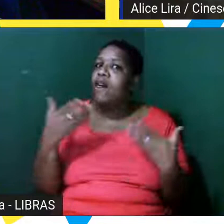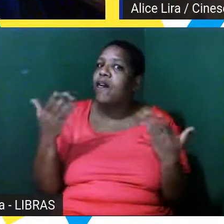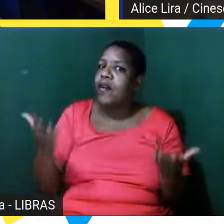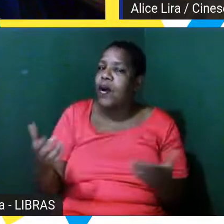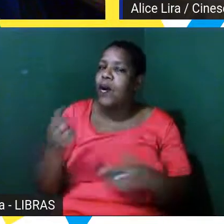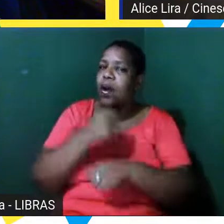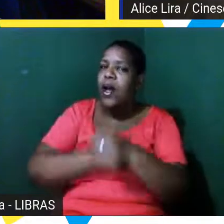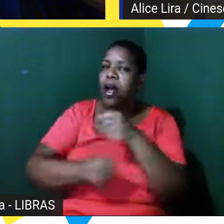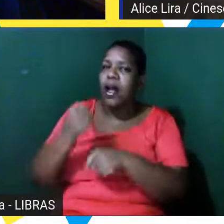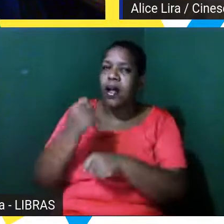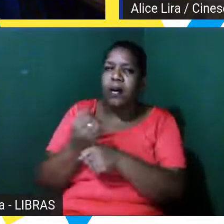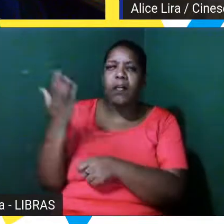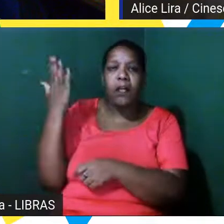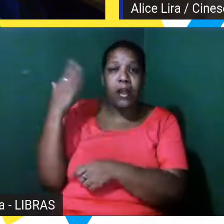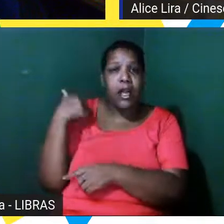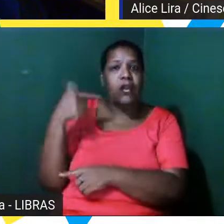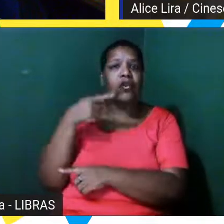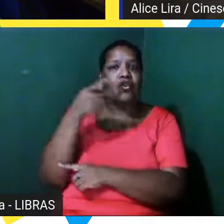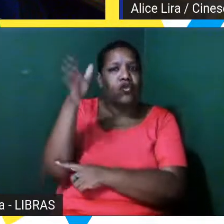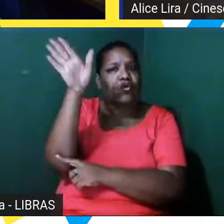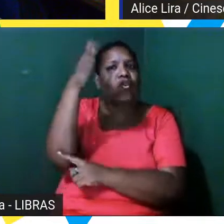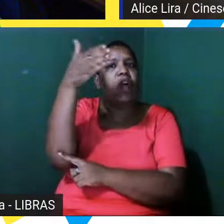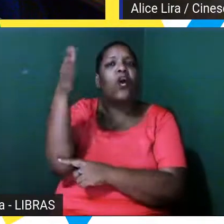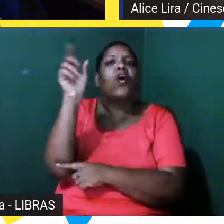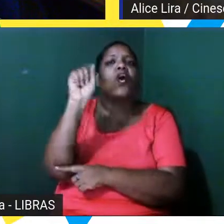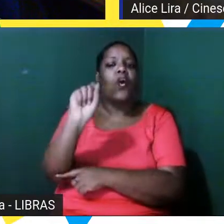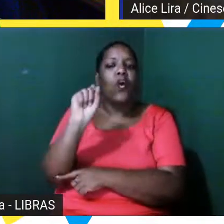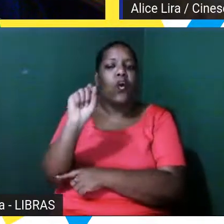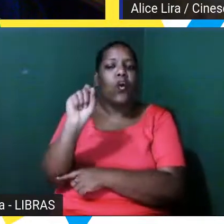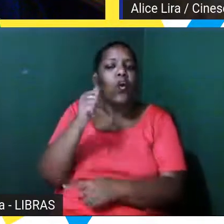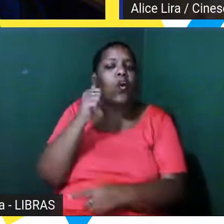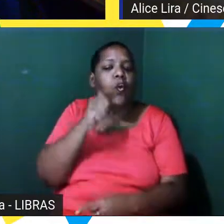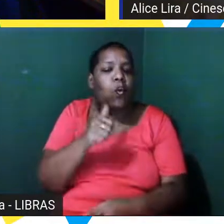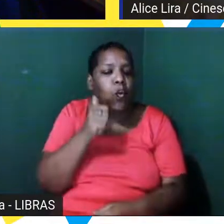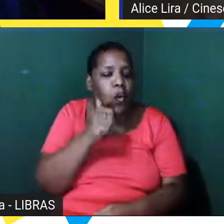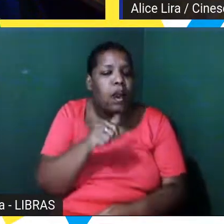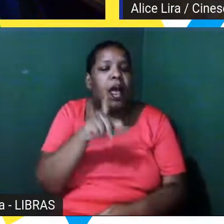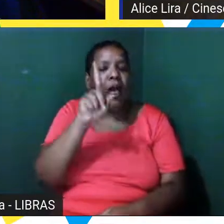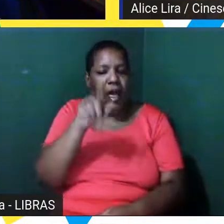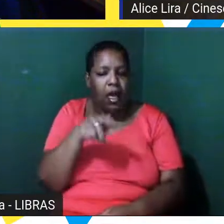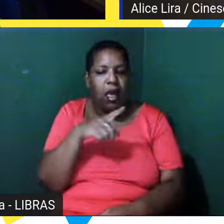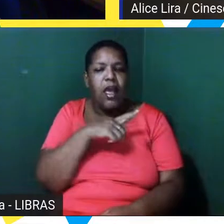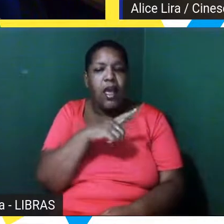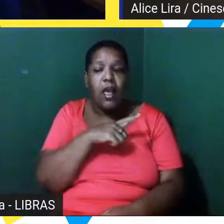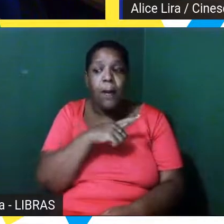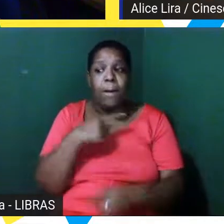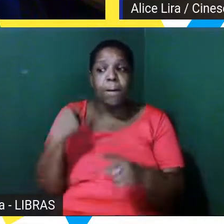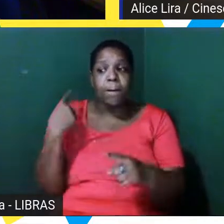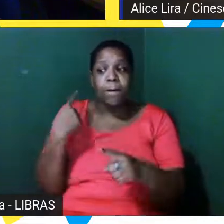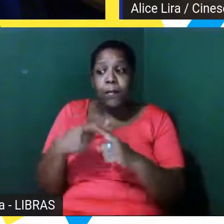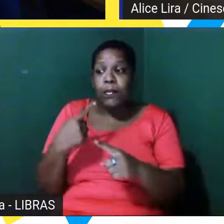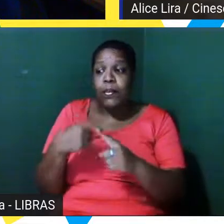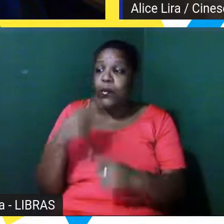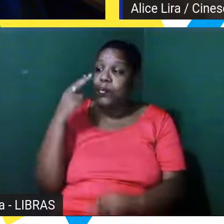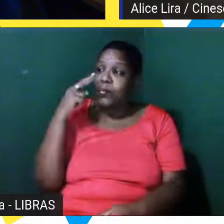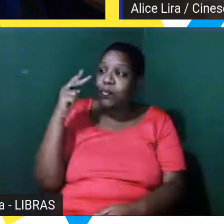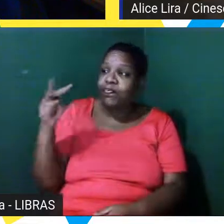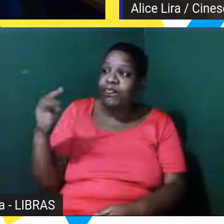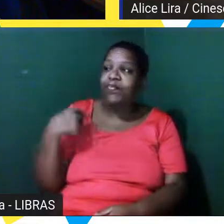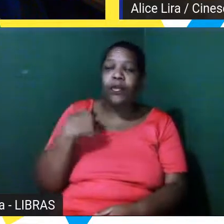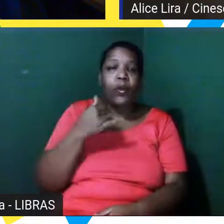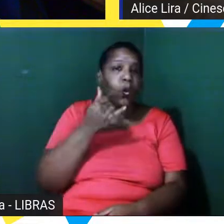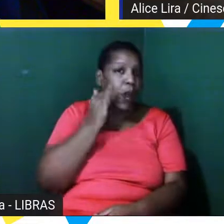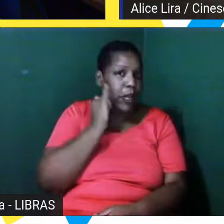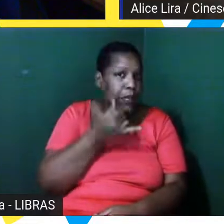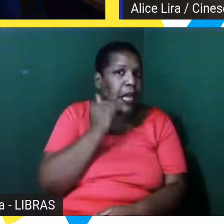passado a gente veio muito com essa bandeira é do da mulher né É porque diante dos dados né Por exemplo